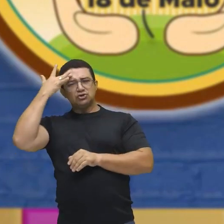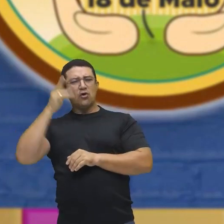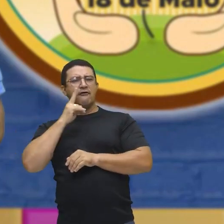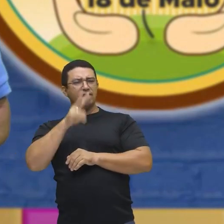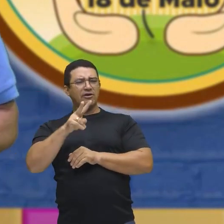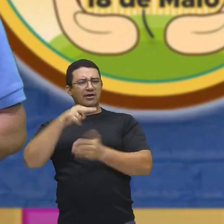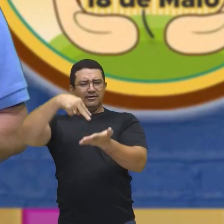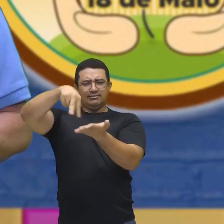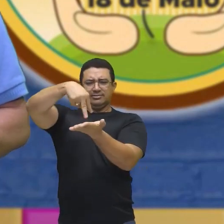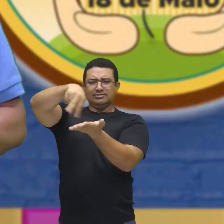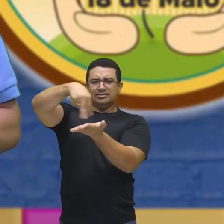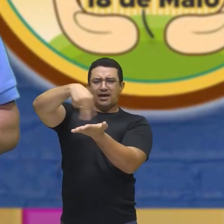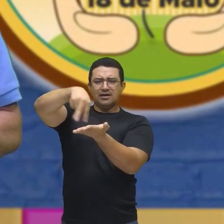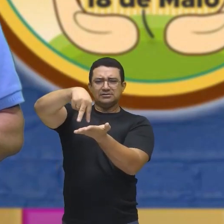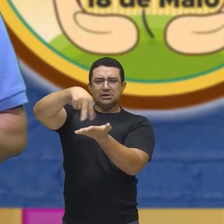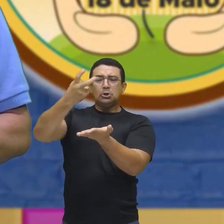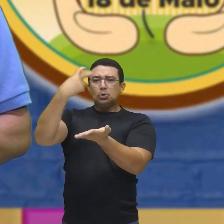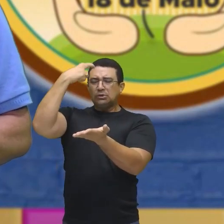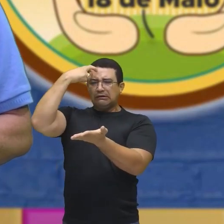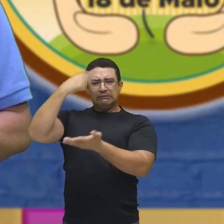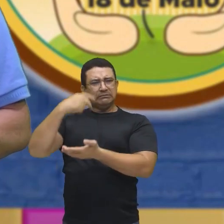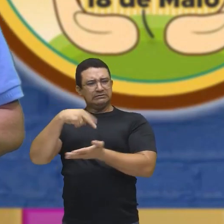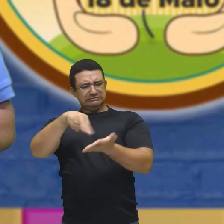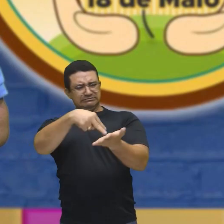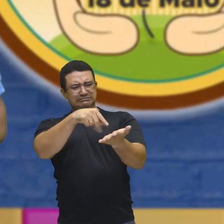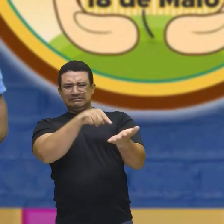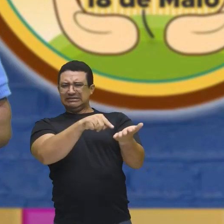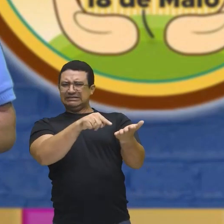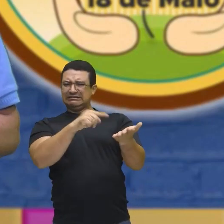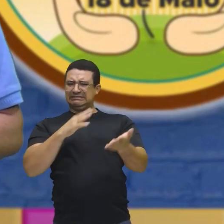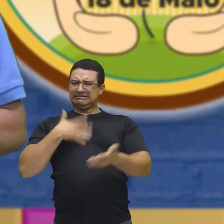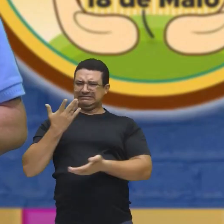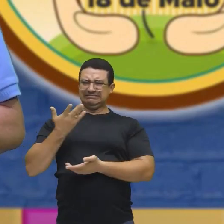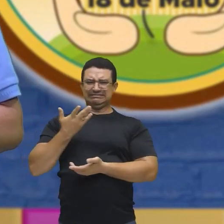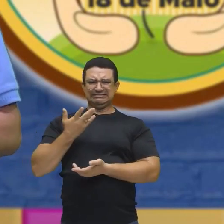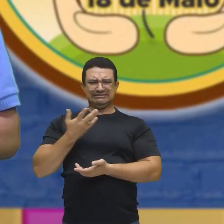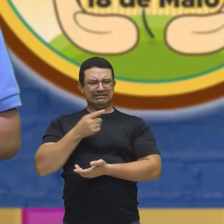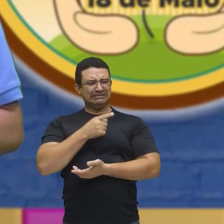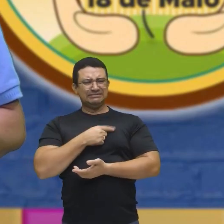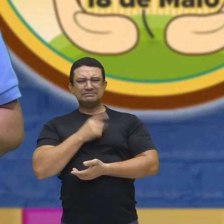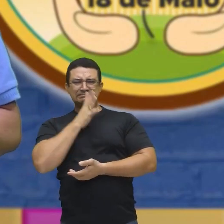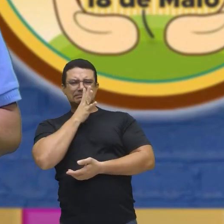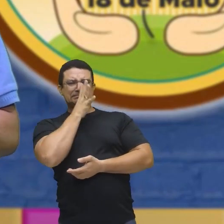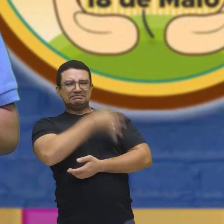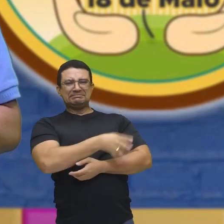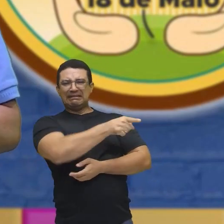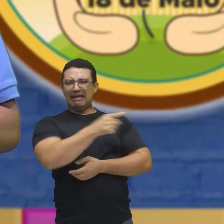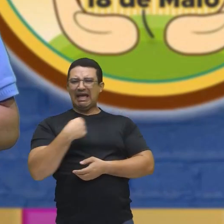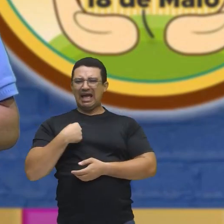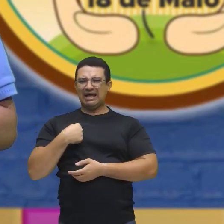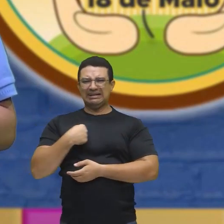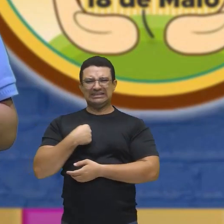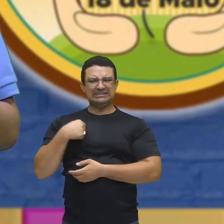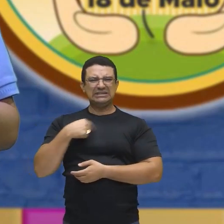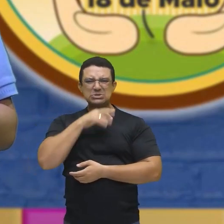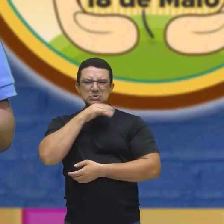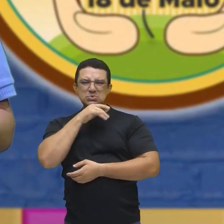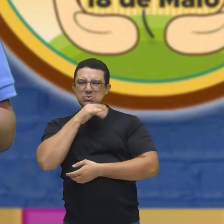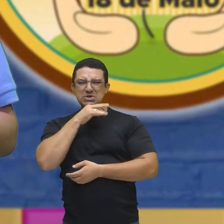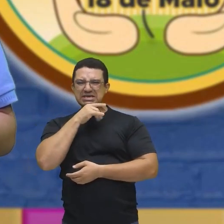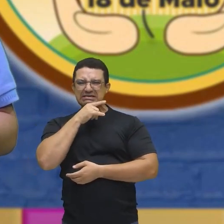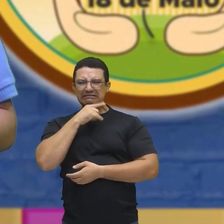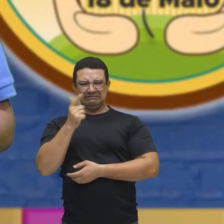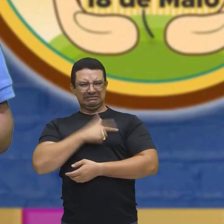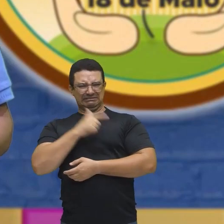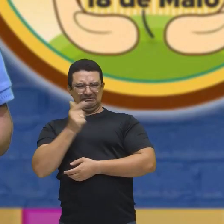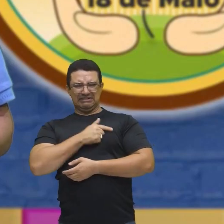uma manifestação cultural, nossa, ai que horror, não gostei. Nossa, as pessoas às vezes têm aversão de